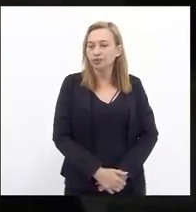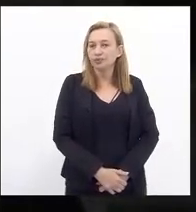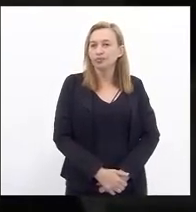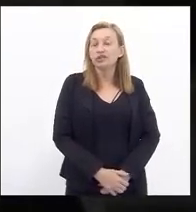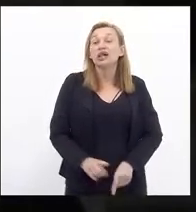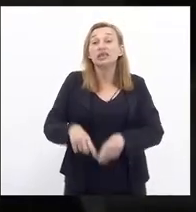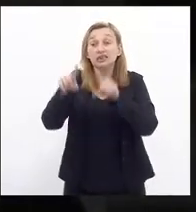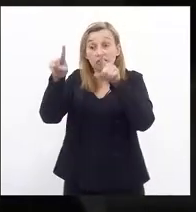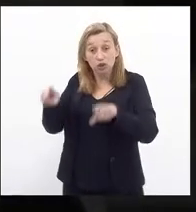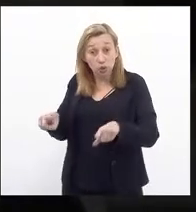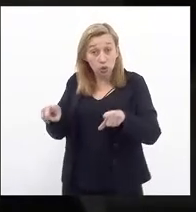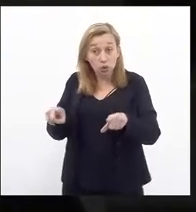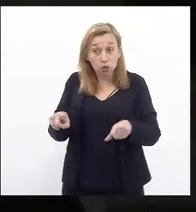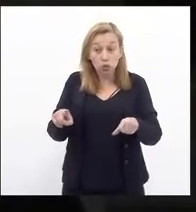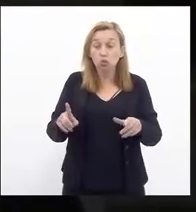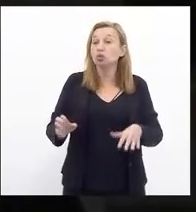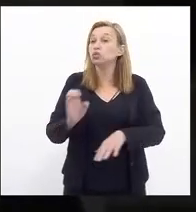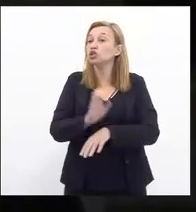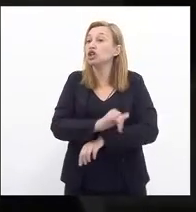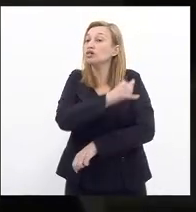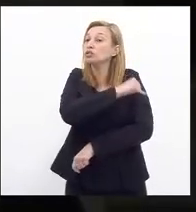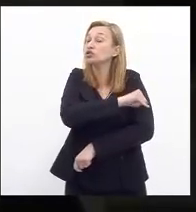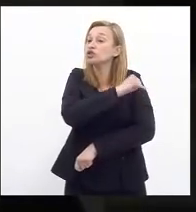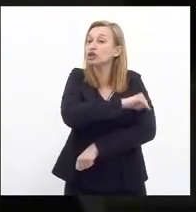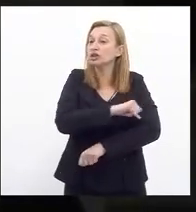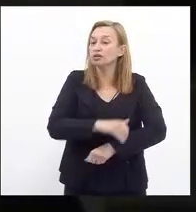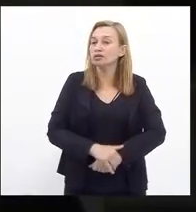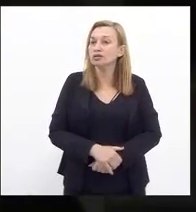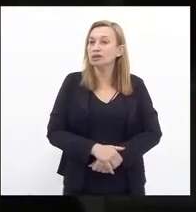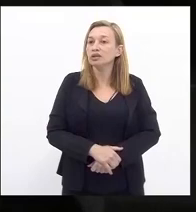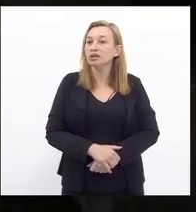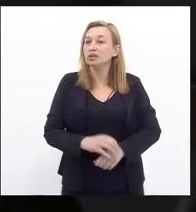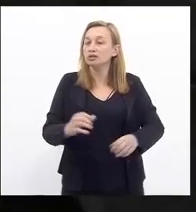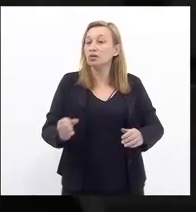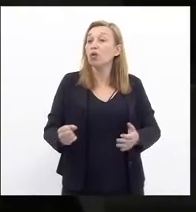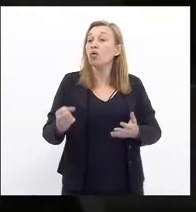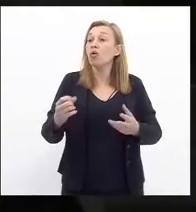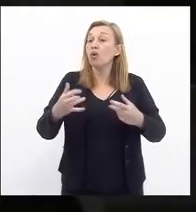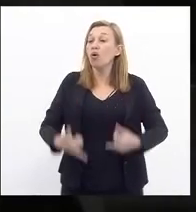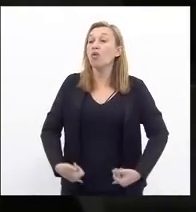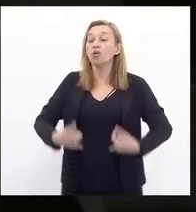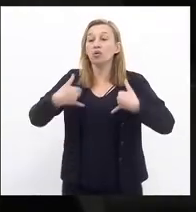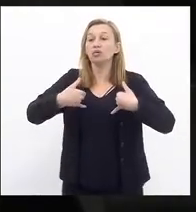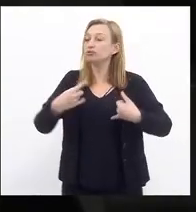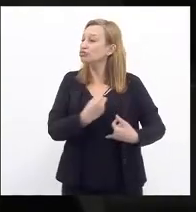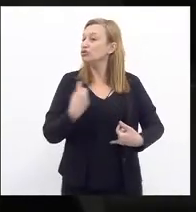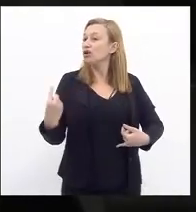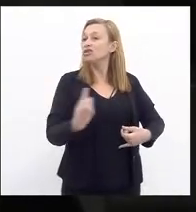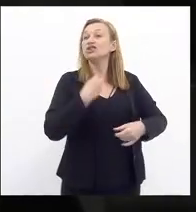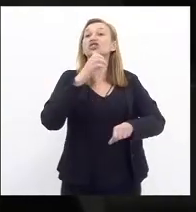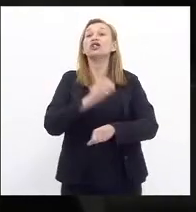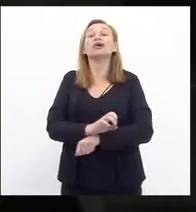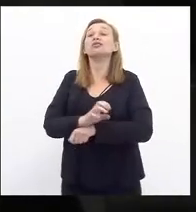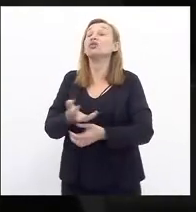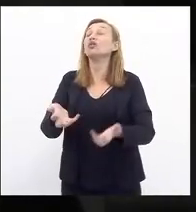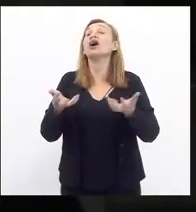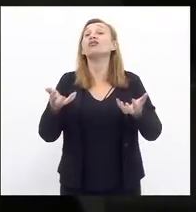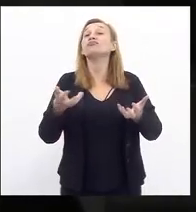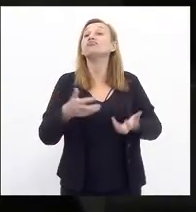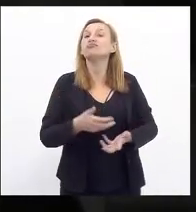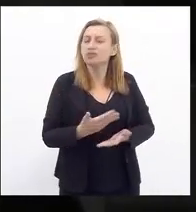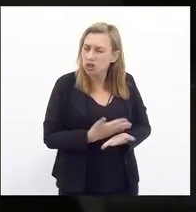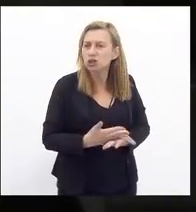servidoras e servidores do Estado do Rio de Janeiro patrimônio orgulho do nosso Estado eu quero